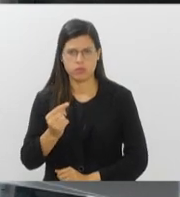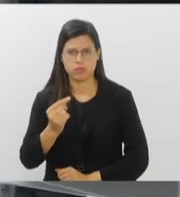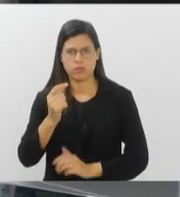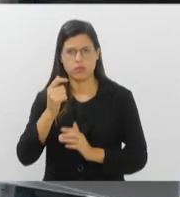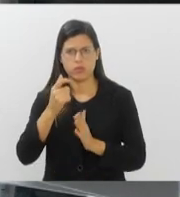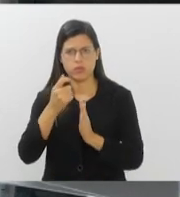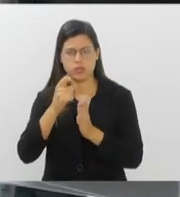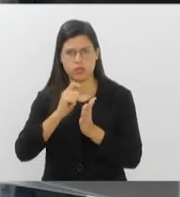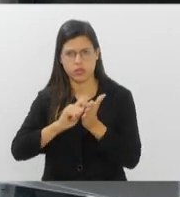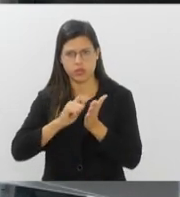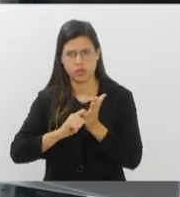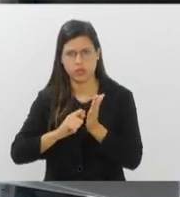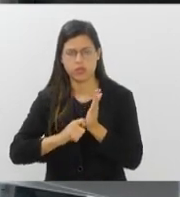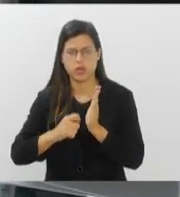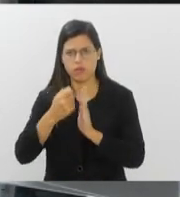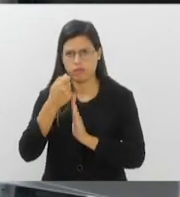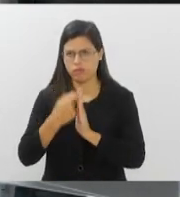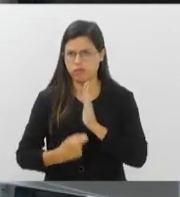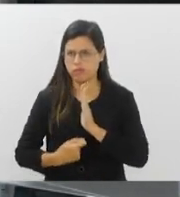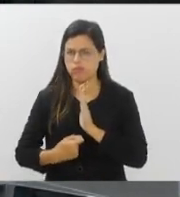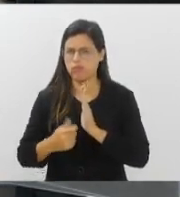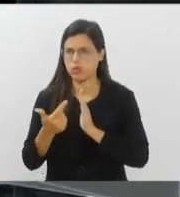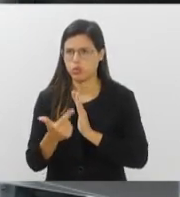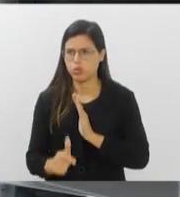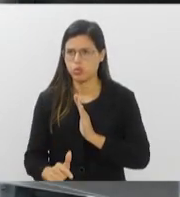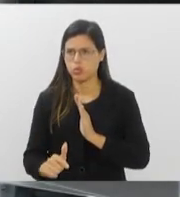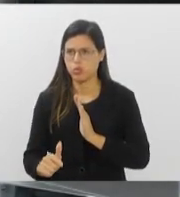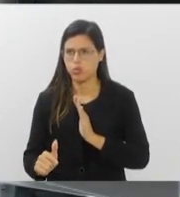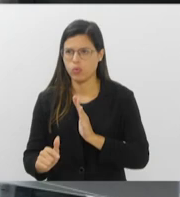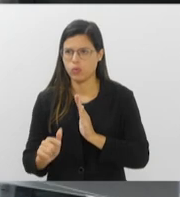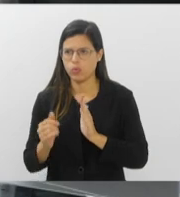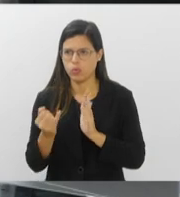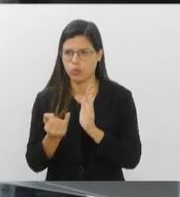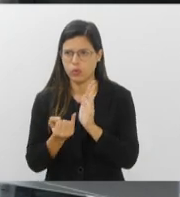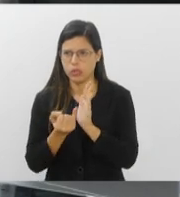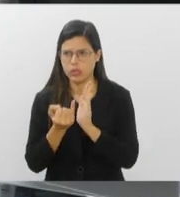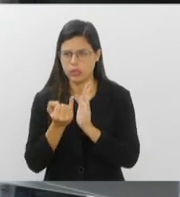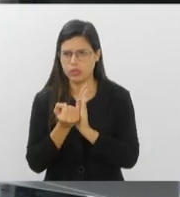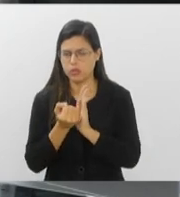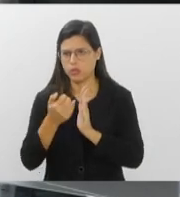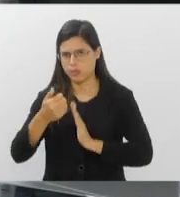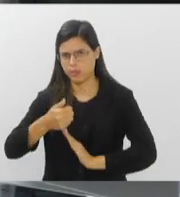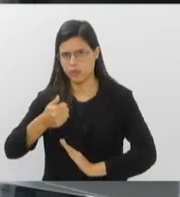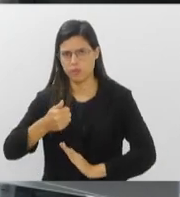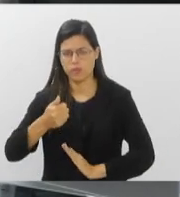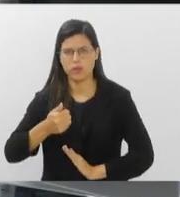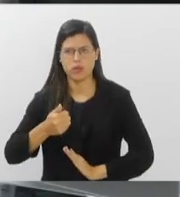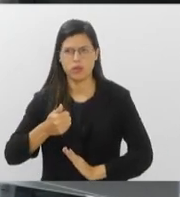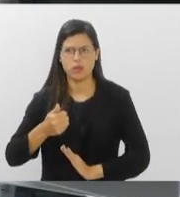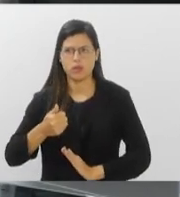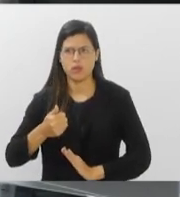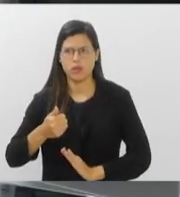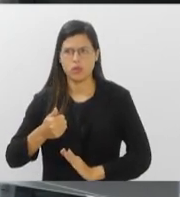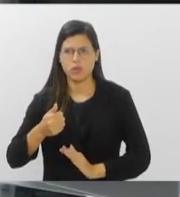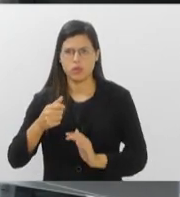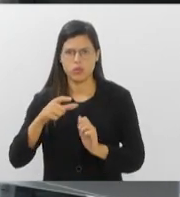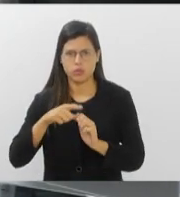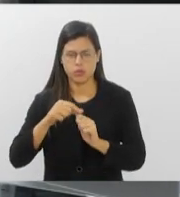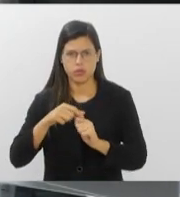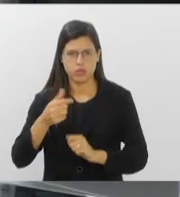reescreve o iníciozinho do inciso 1º do artigo